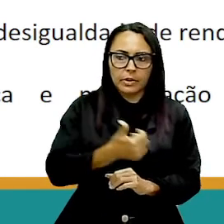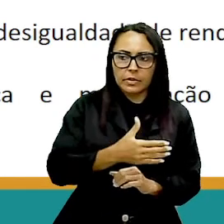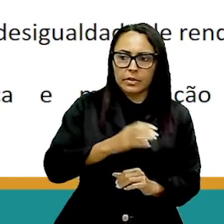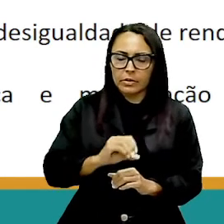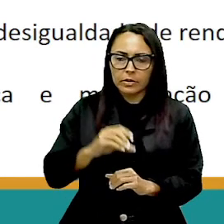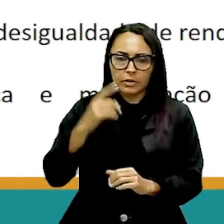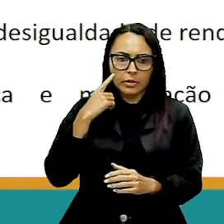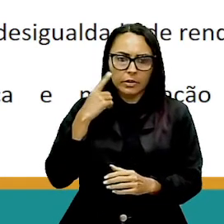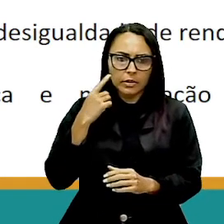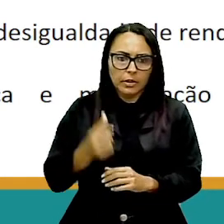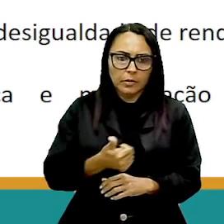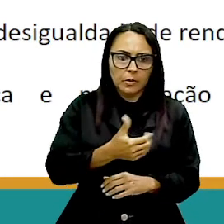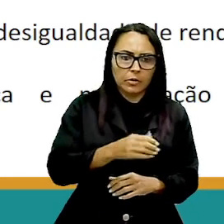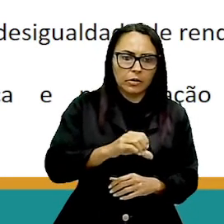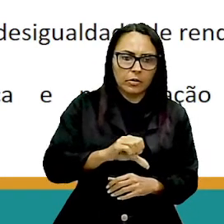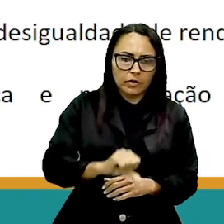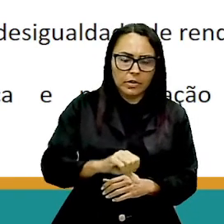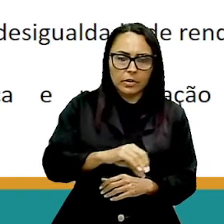de idade, em